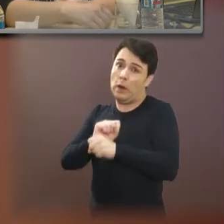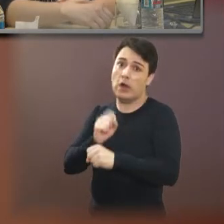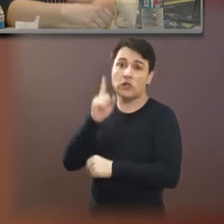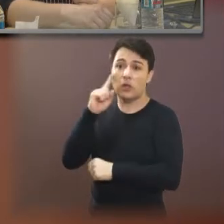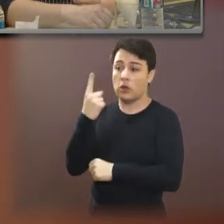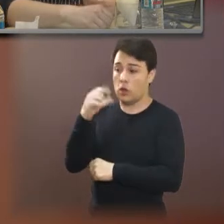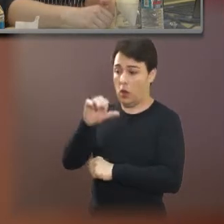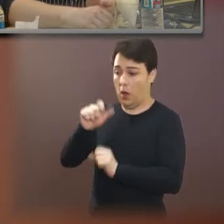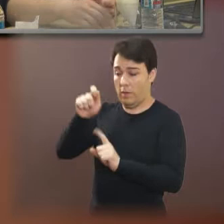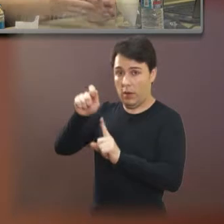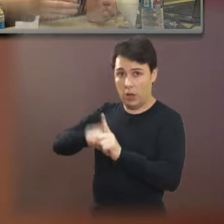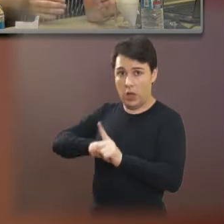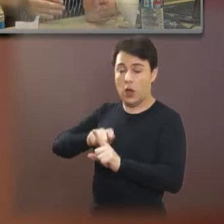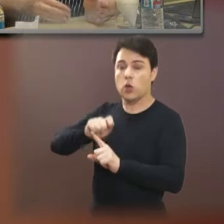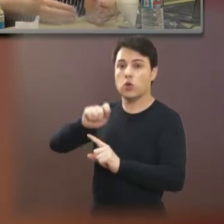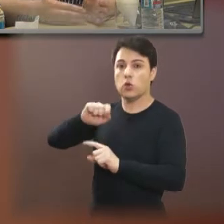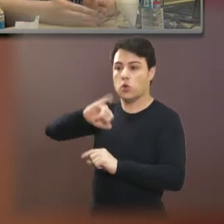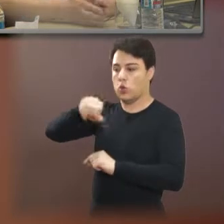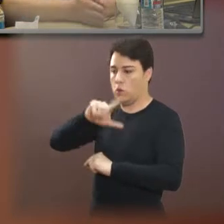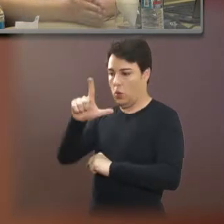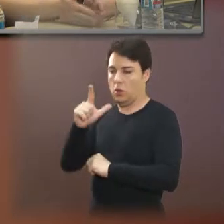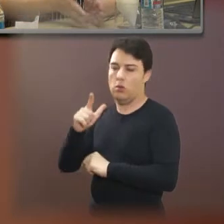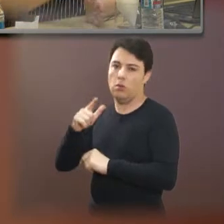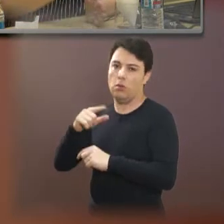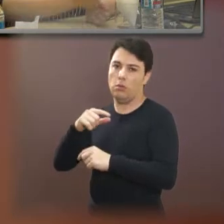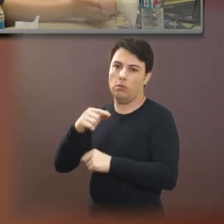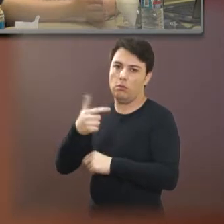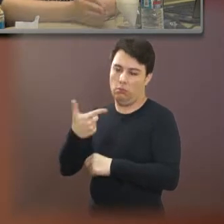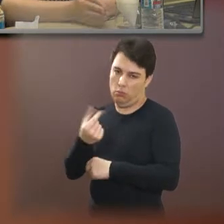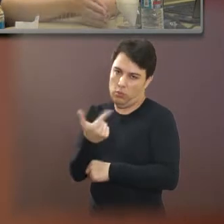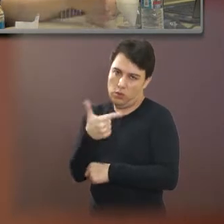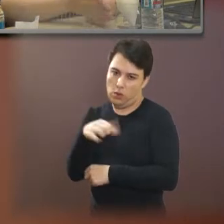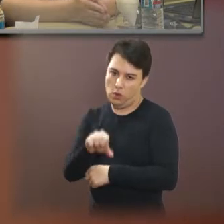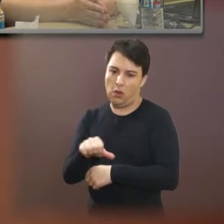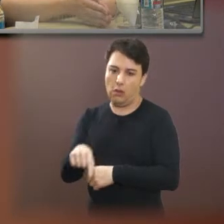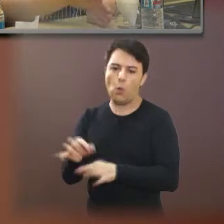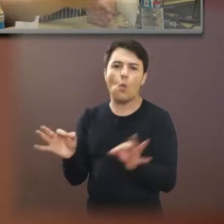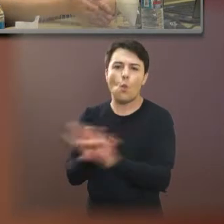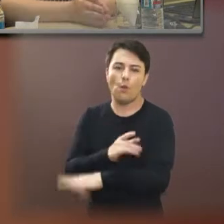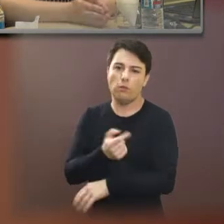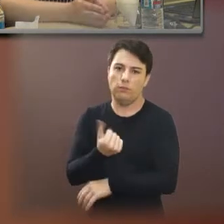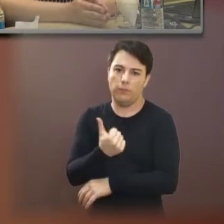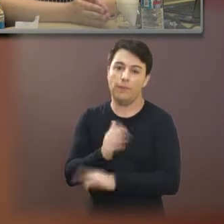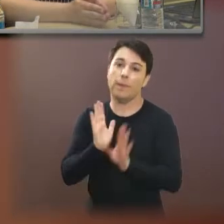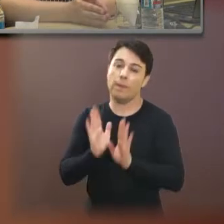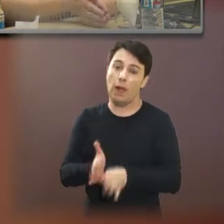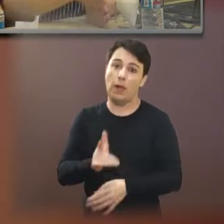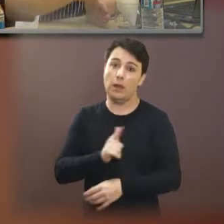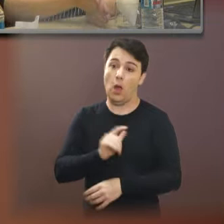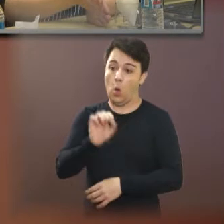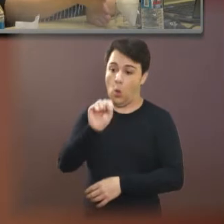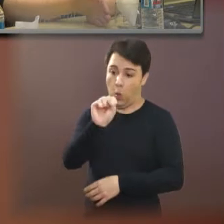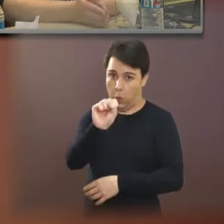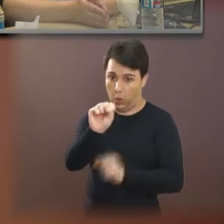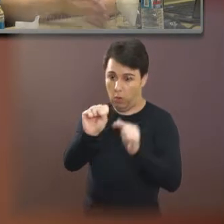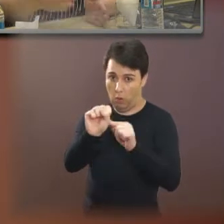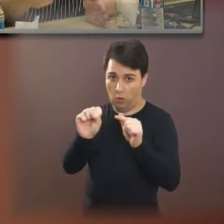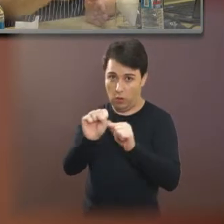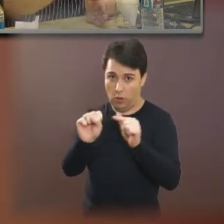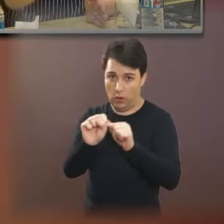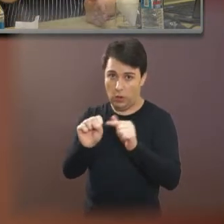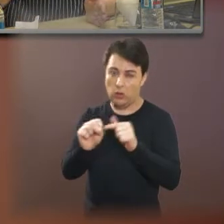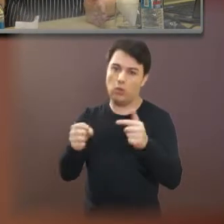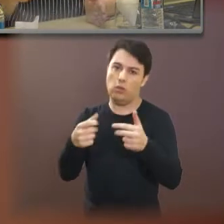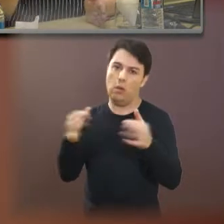de 2019. Então, o trabalho está na fase de entrega. Foram feitas 8 entregas parciais, falta uma